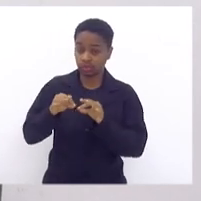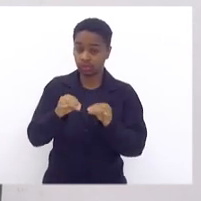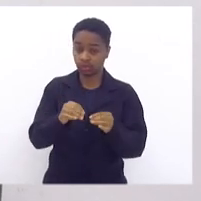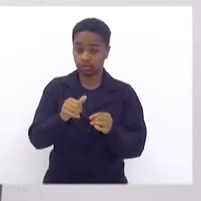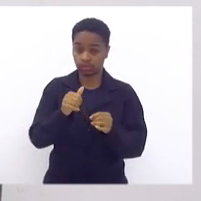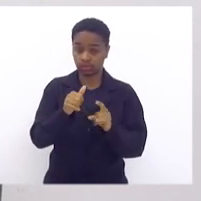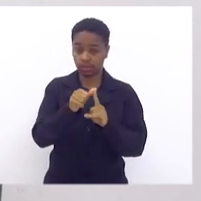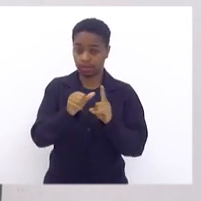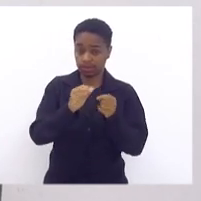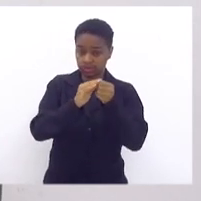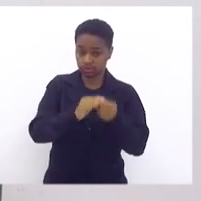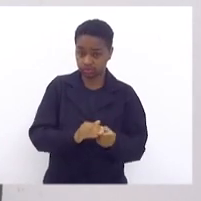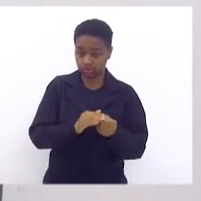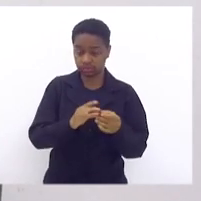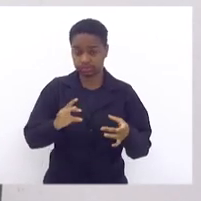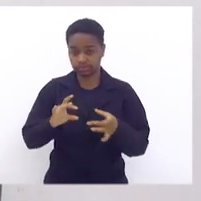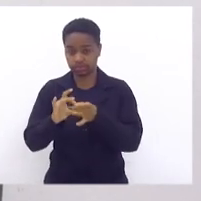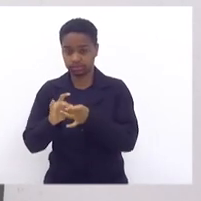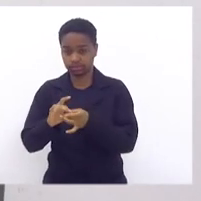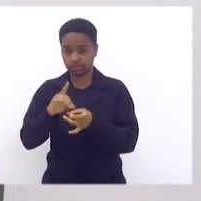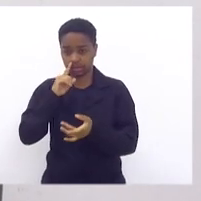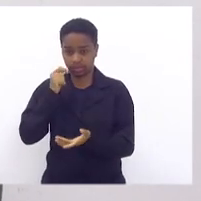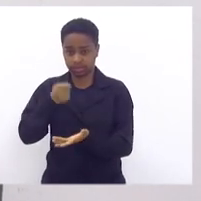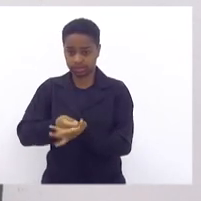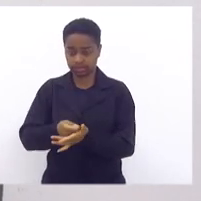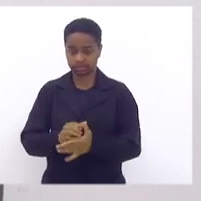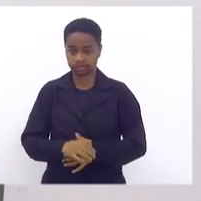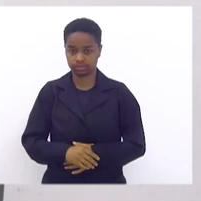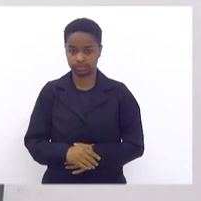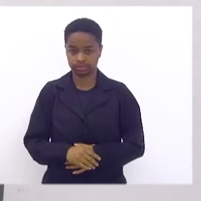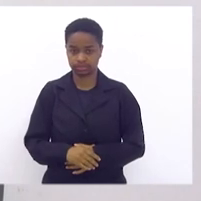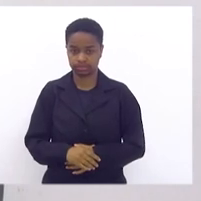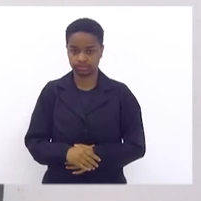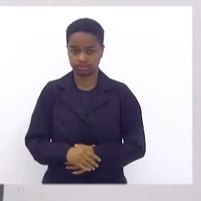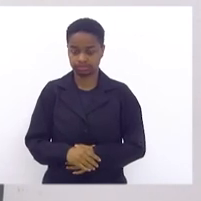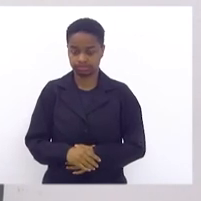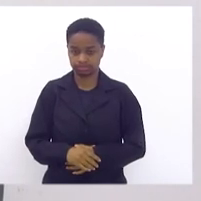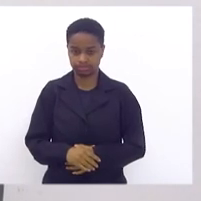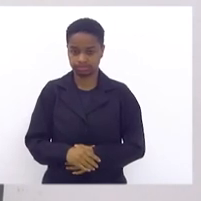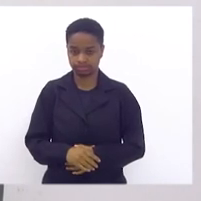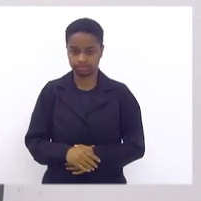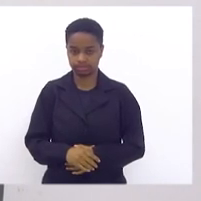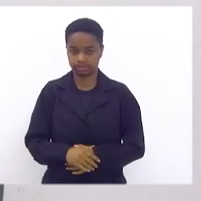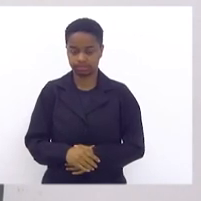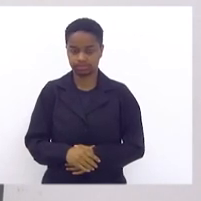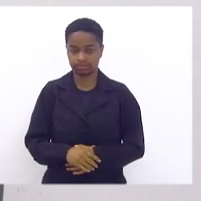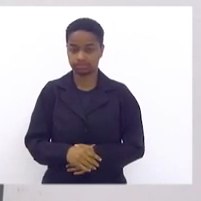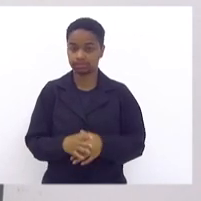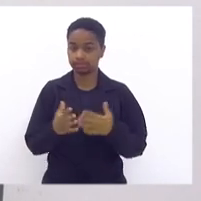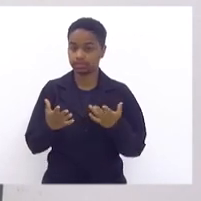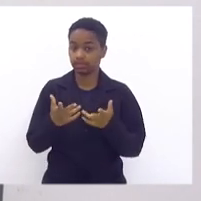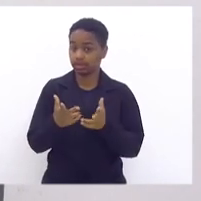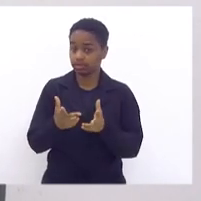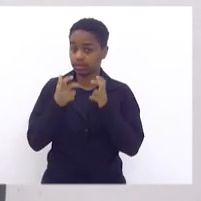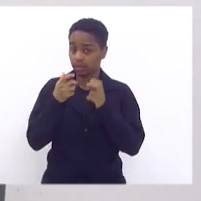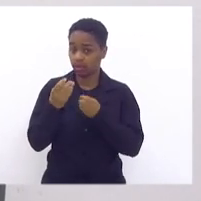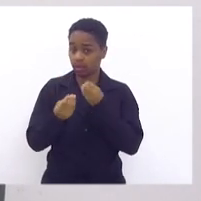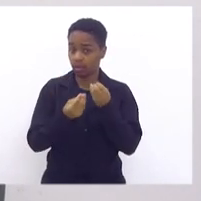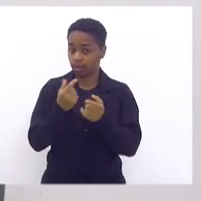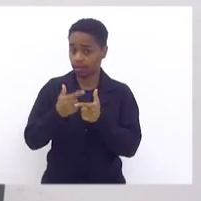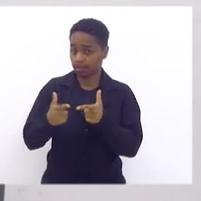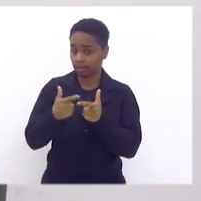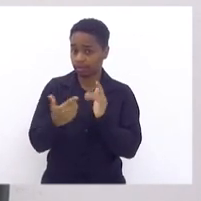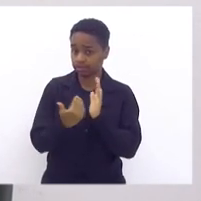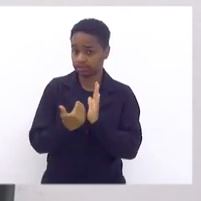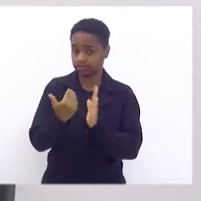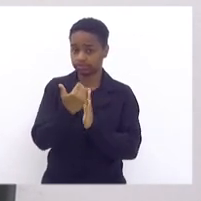deriva do machismo. Então, veja o tamanho do problema.